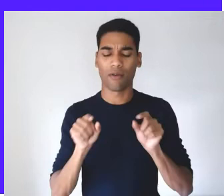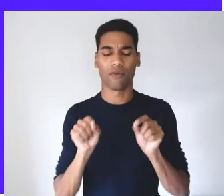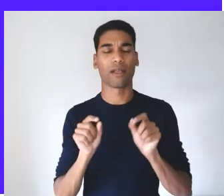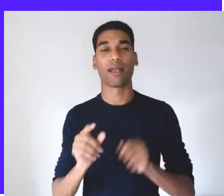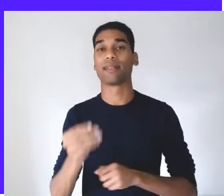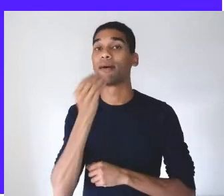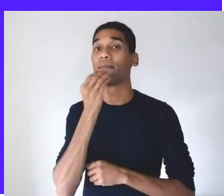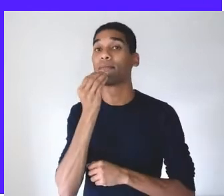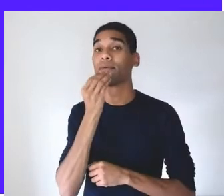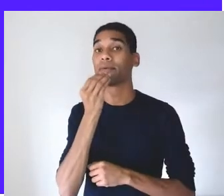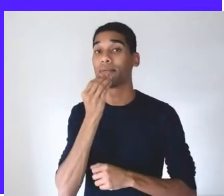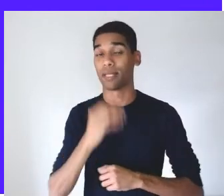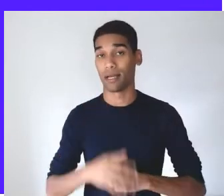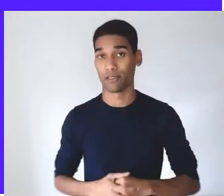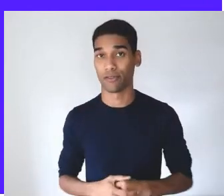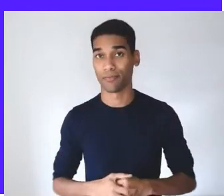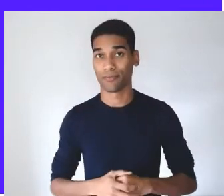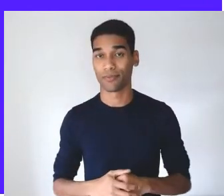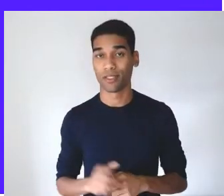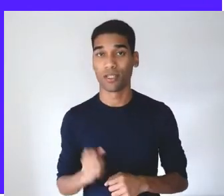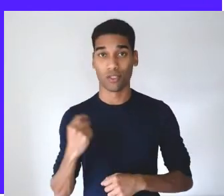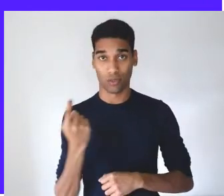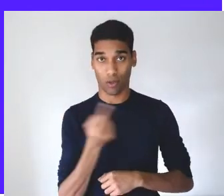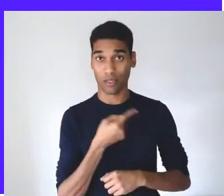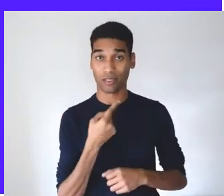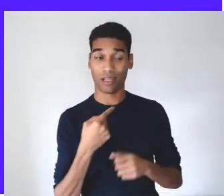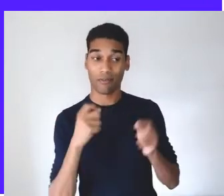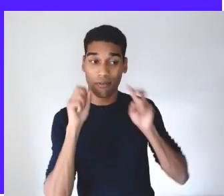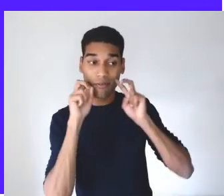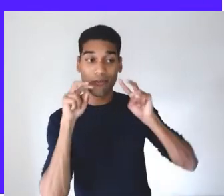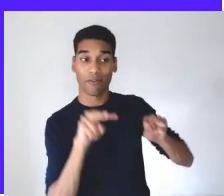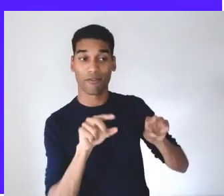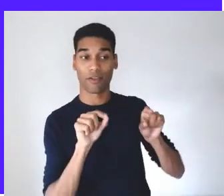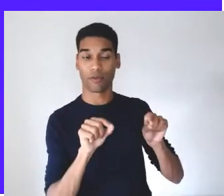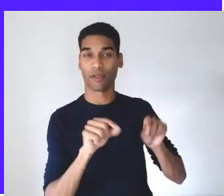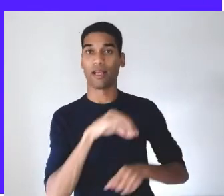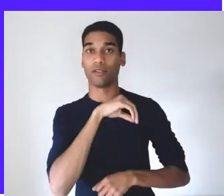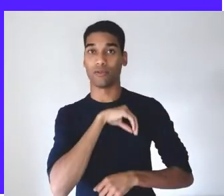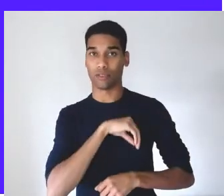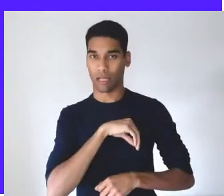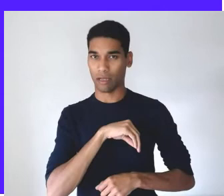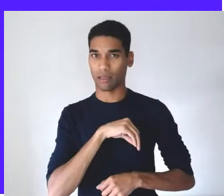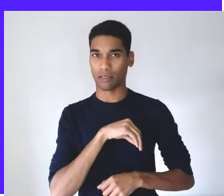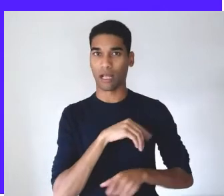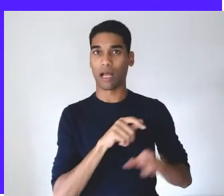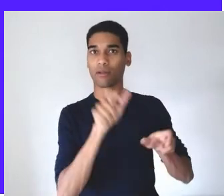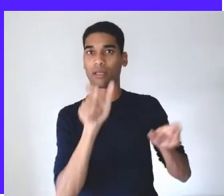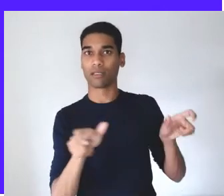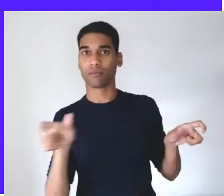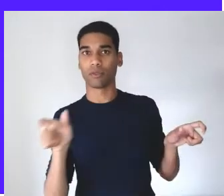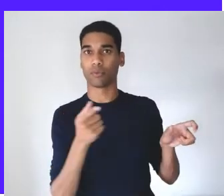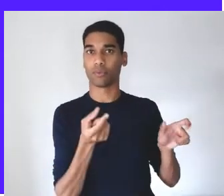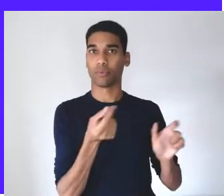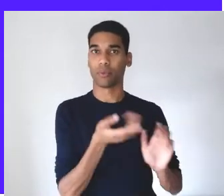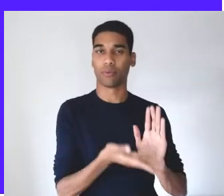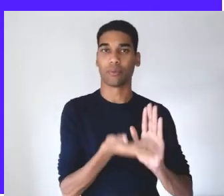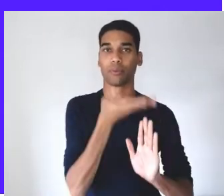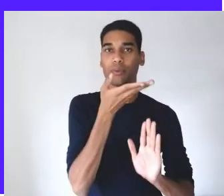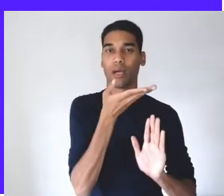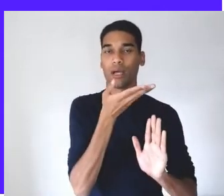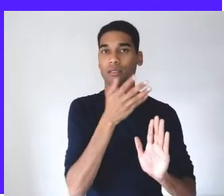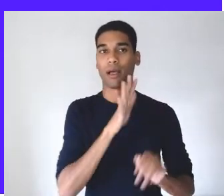para, por exemplo, o segmento de pessoas que têm renda alta, qual a distância, né, entre oportunidades